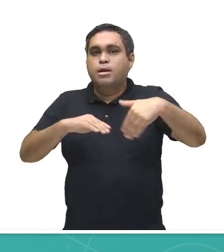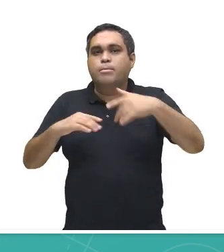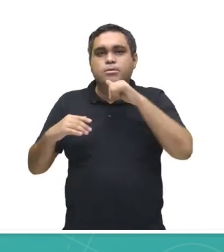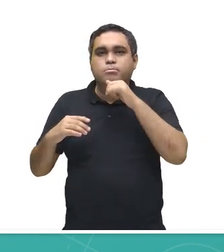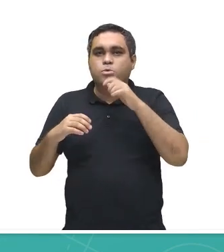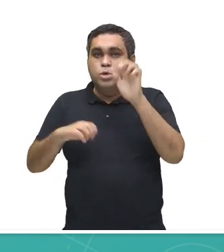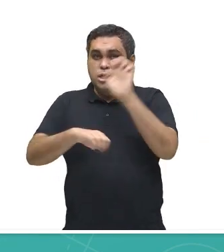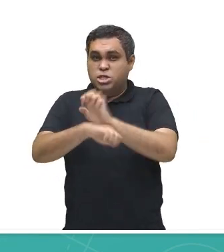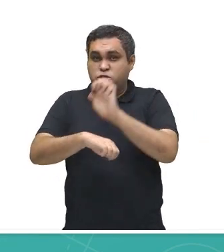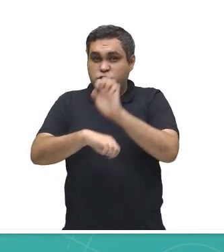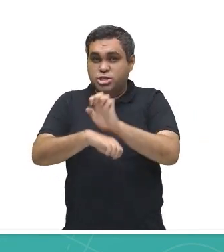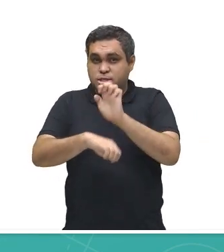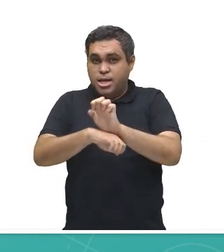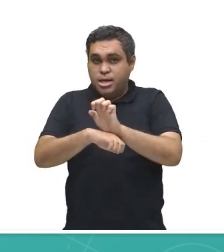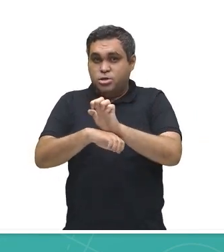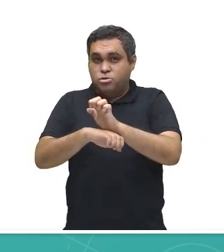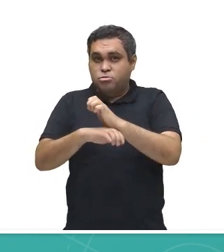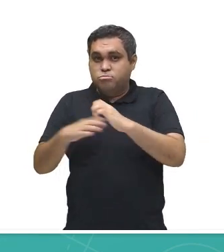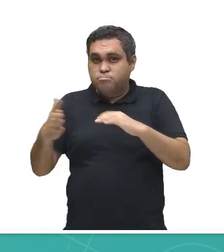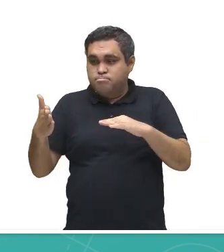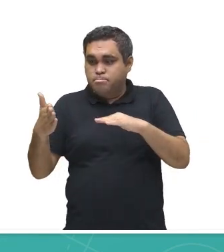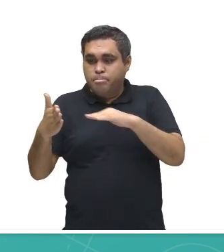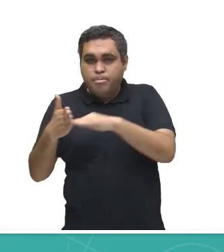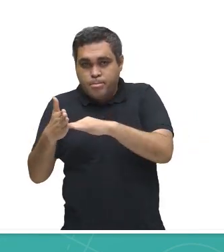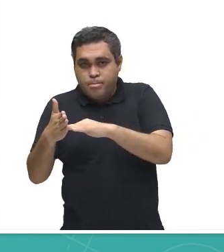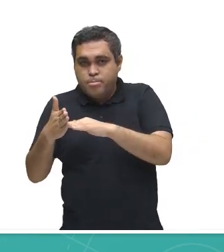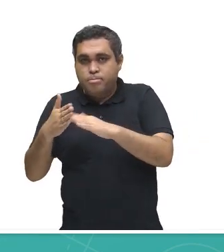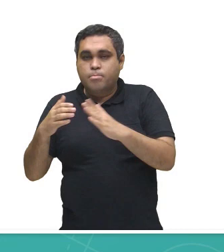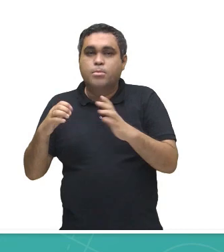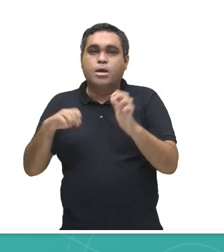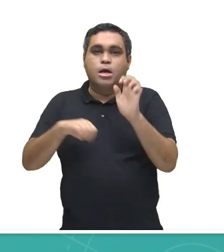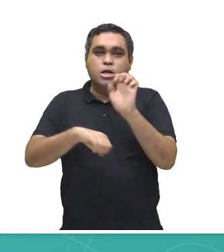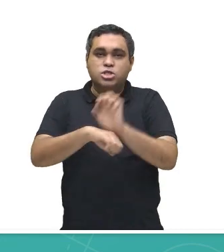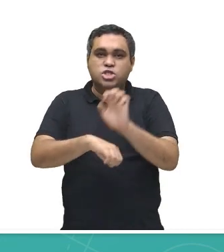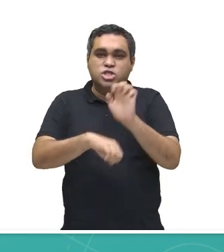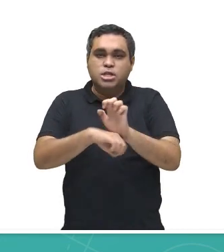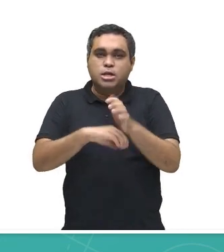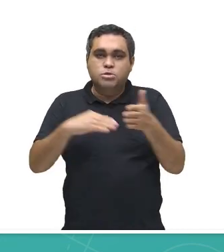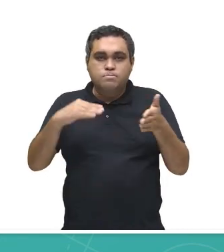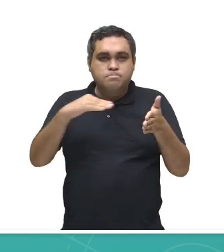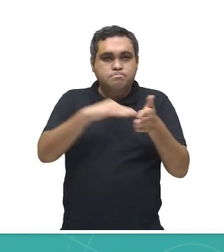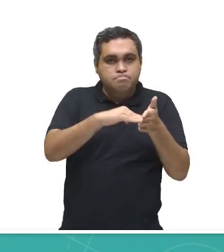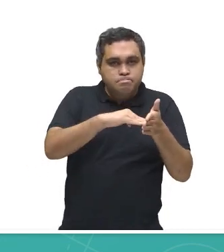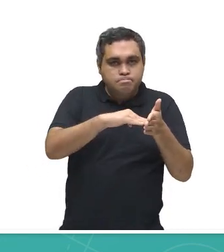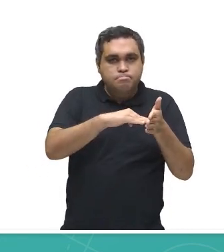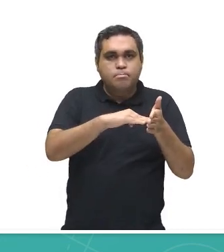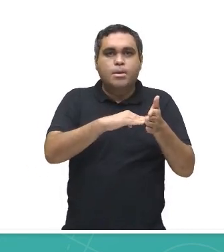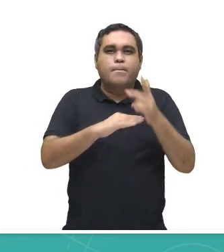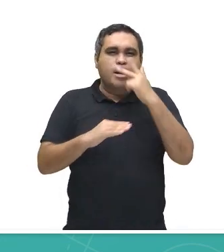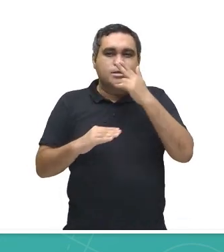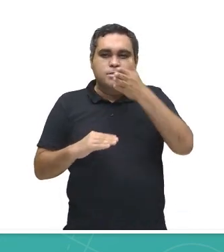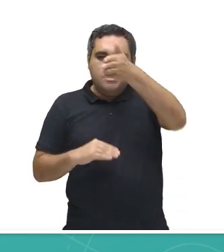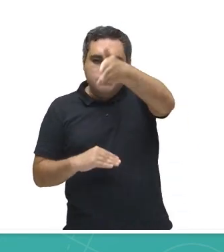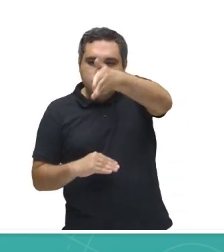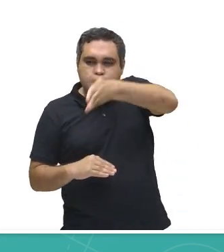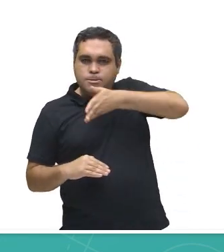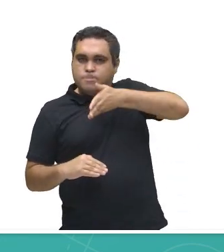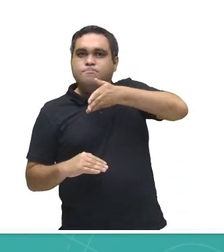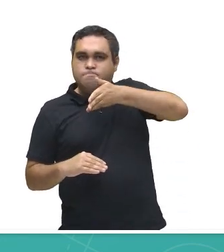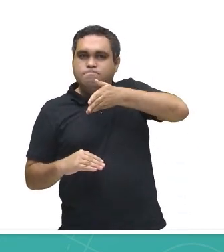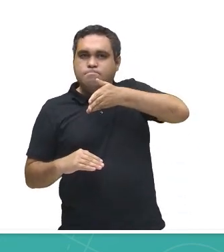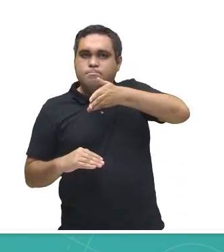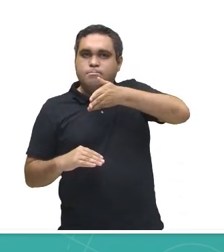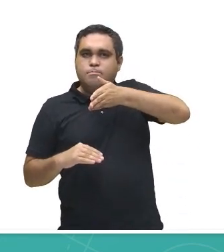dos estados, ok? Então, vai ter estado que vai estar em 2 regiões geoeconômicas,